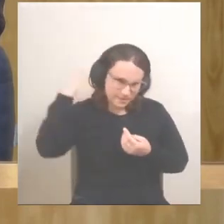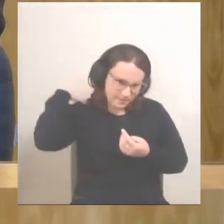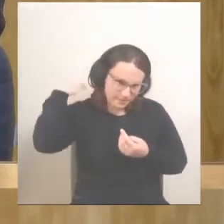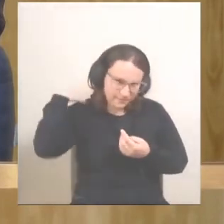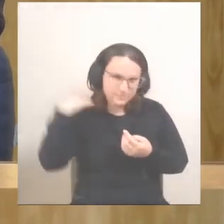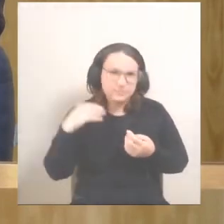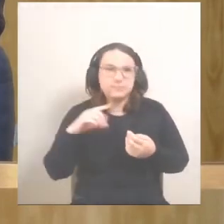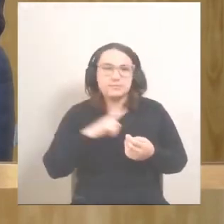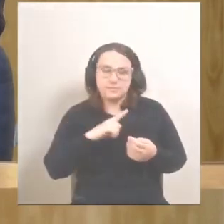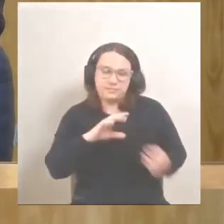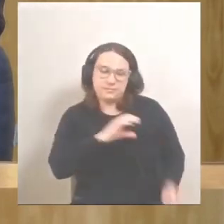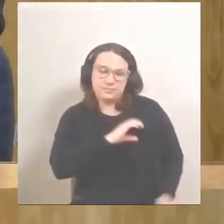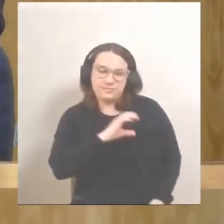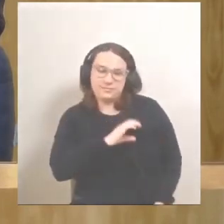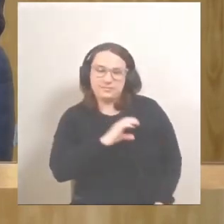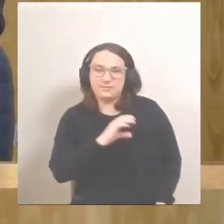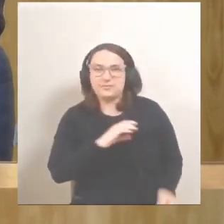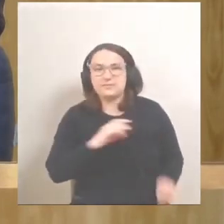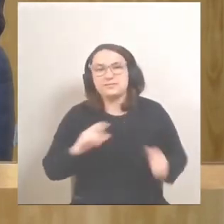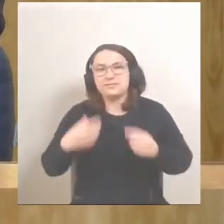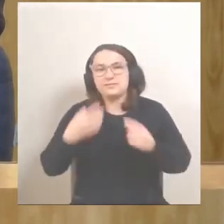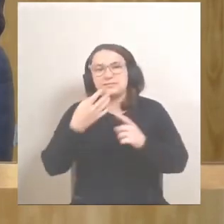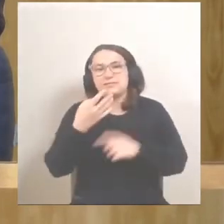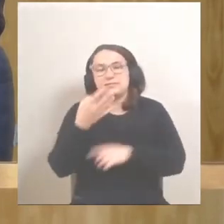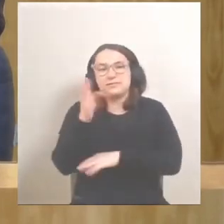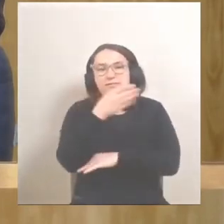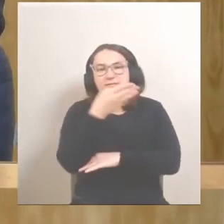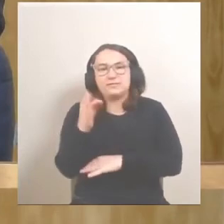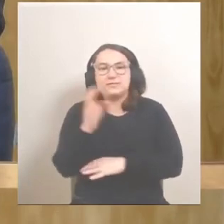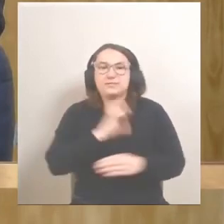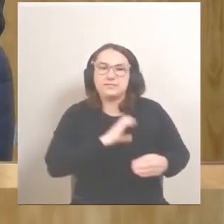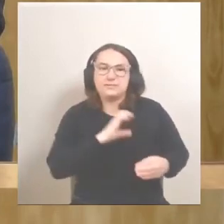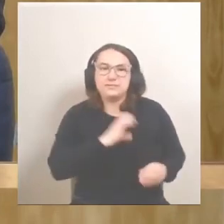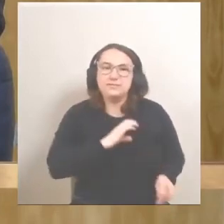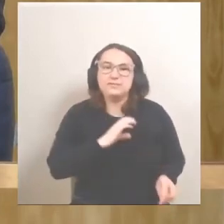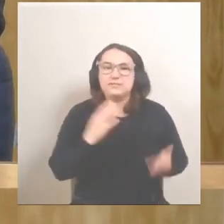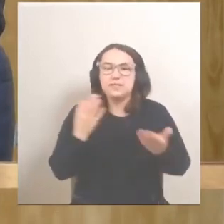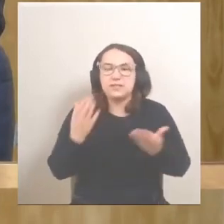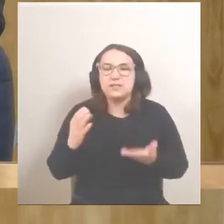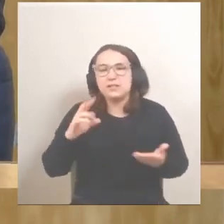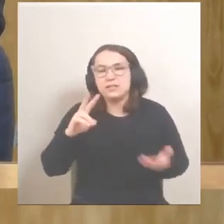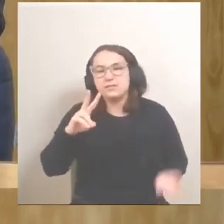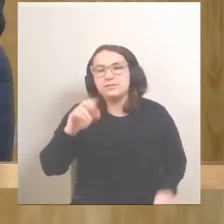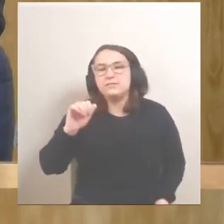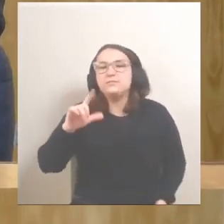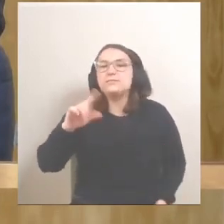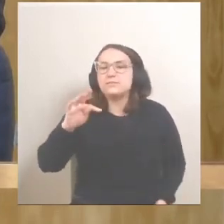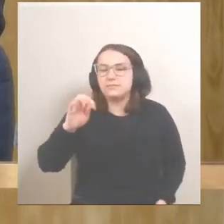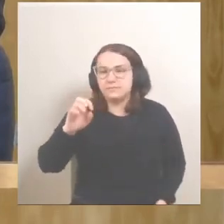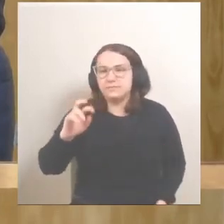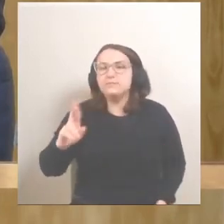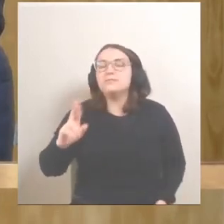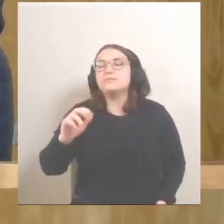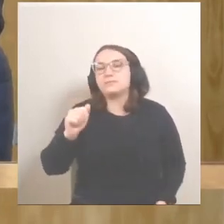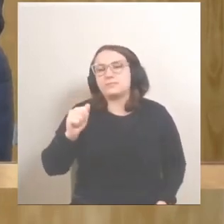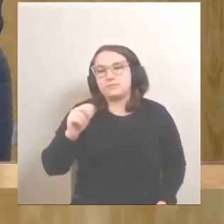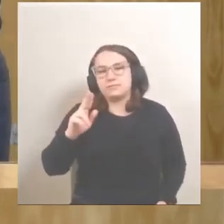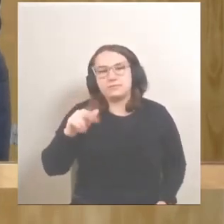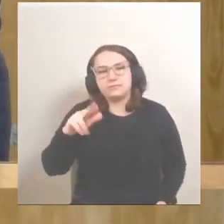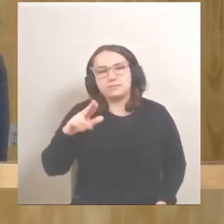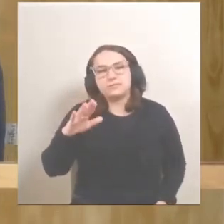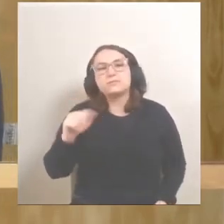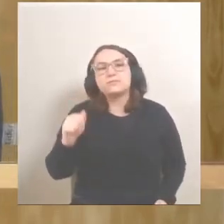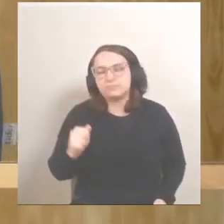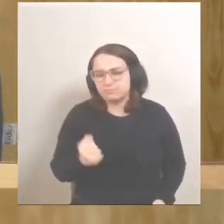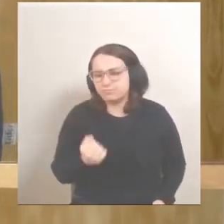o timão lá, está lá a bandeira do Corinthians, mas, seu Walter, com certeza o Açucena para o senhor e para muitos